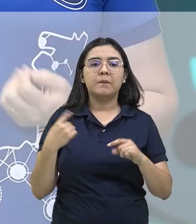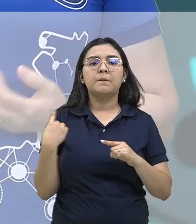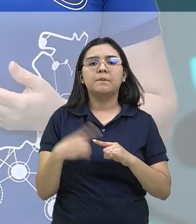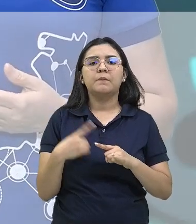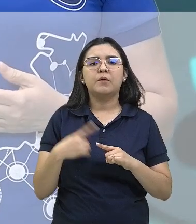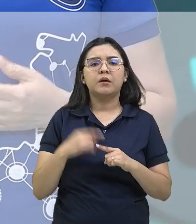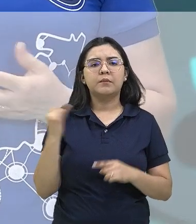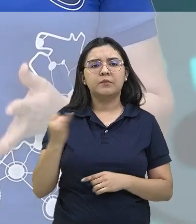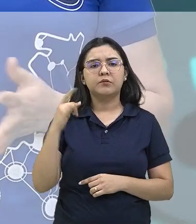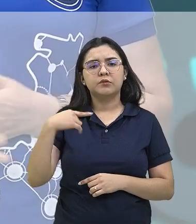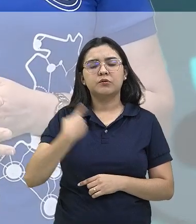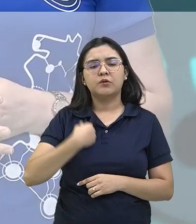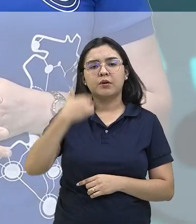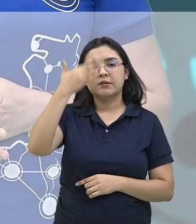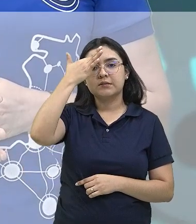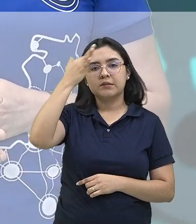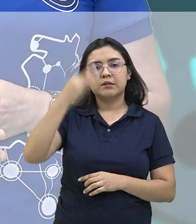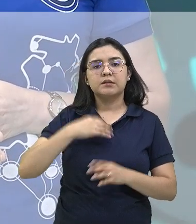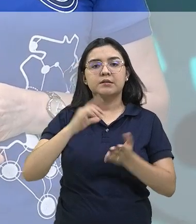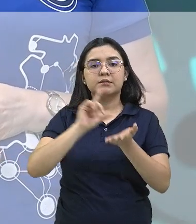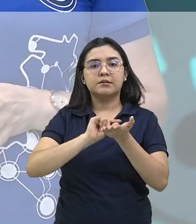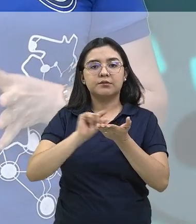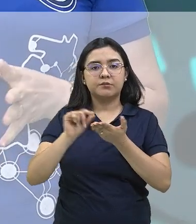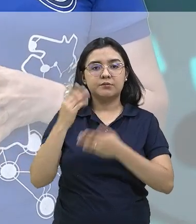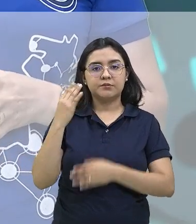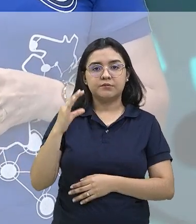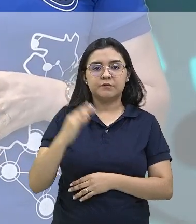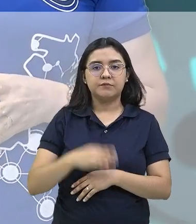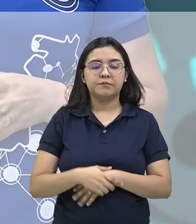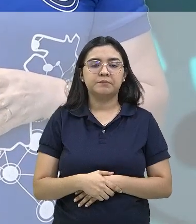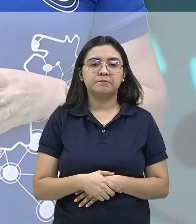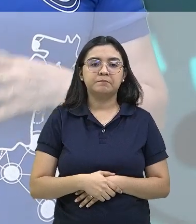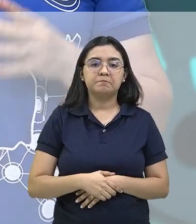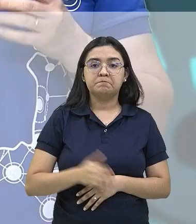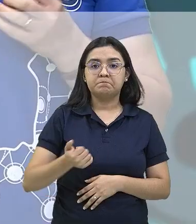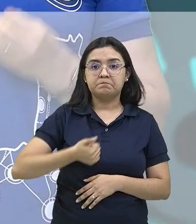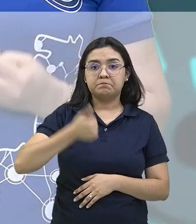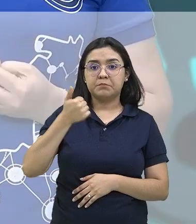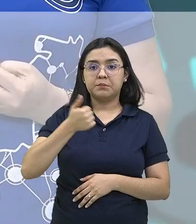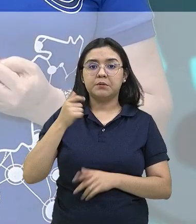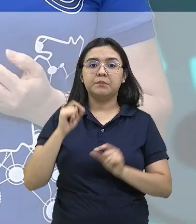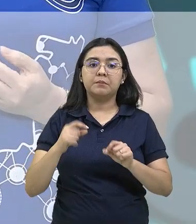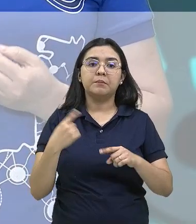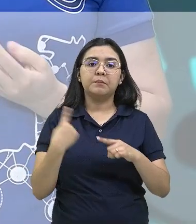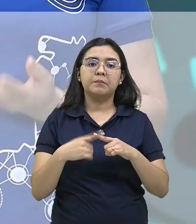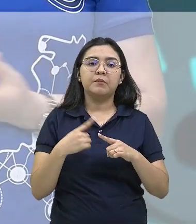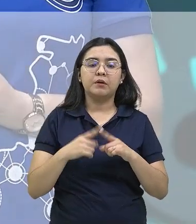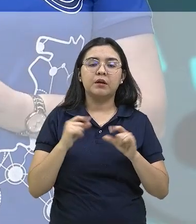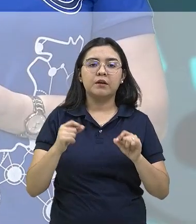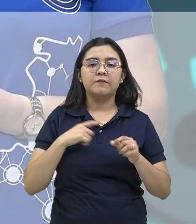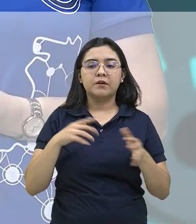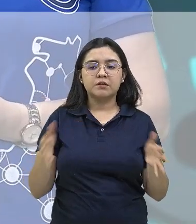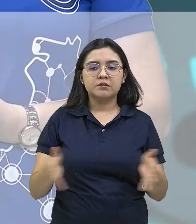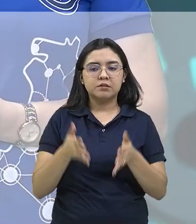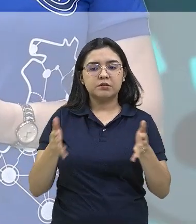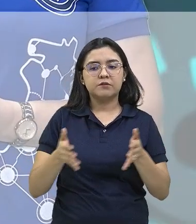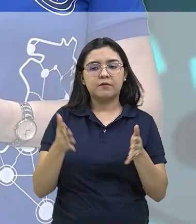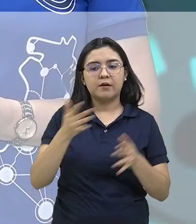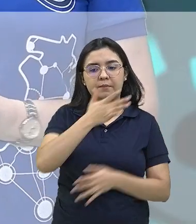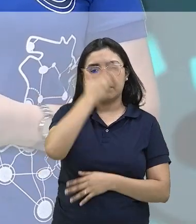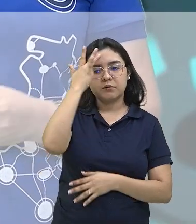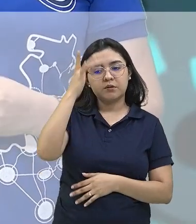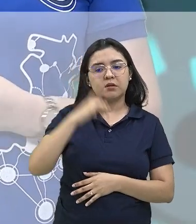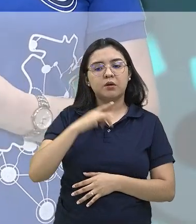importante entender os artigos científicos? Primeiro, porque ele vai desenvolver o pensamento crítico das